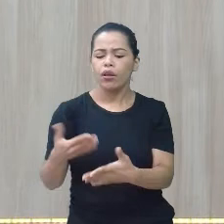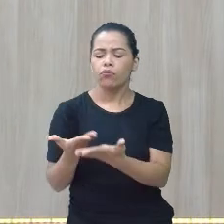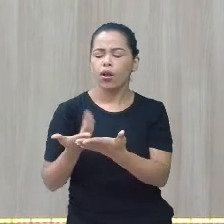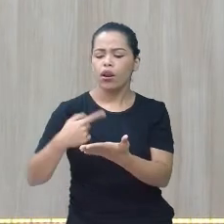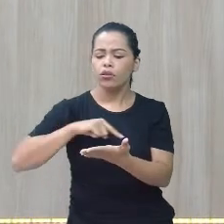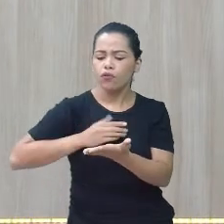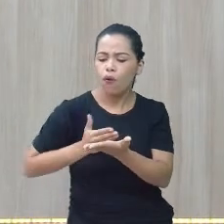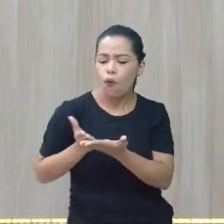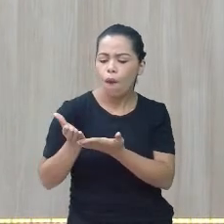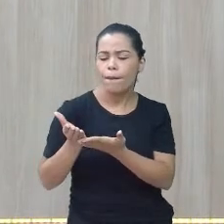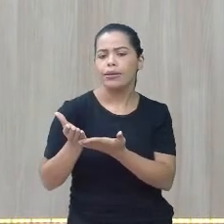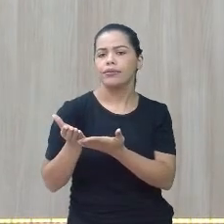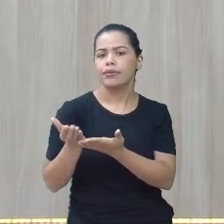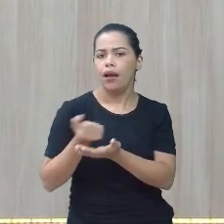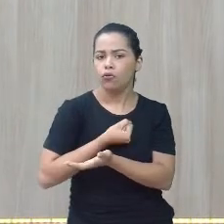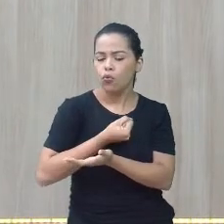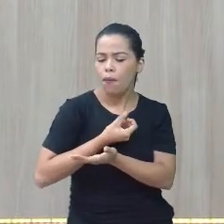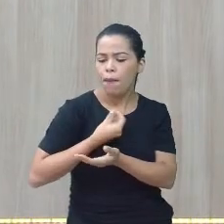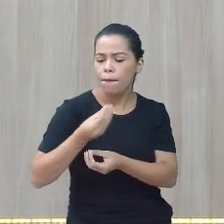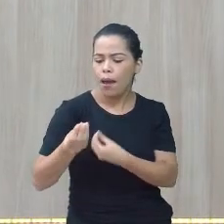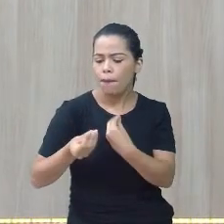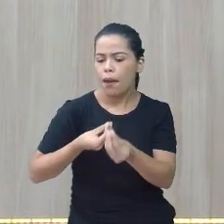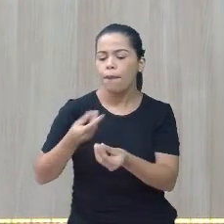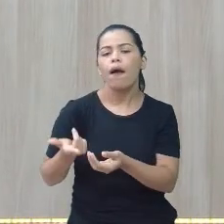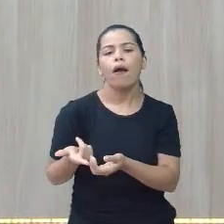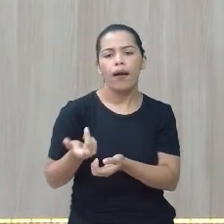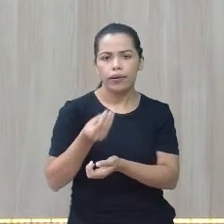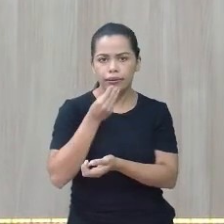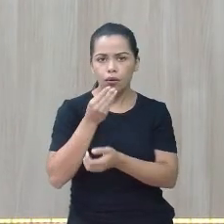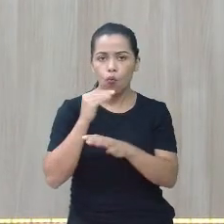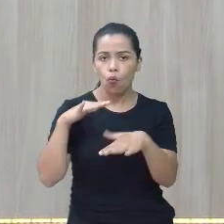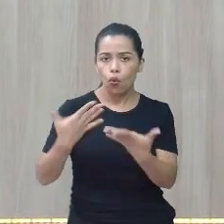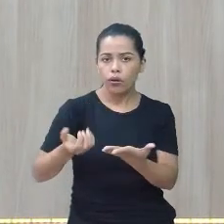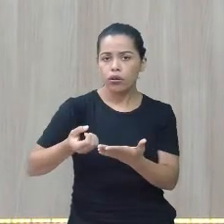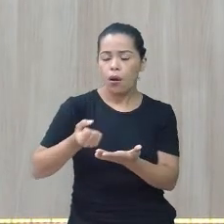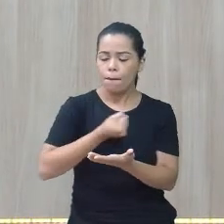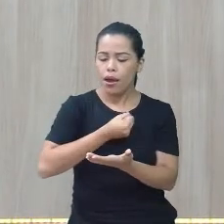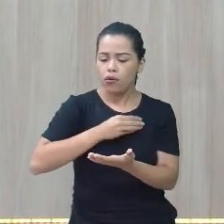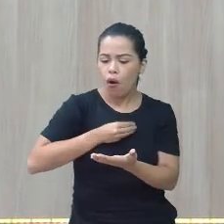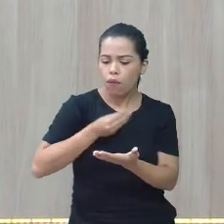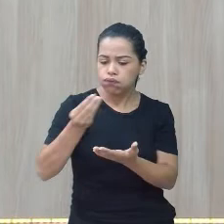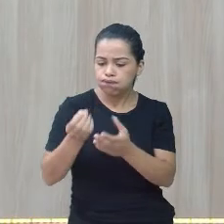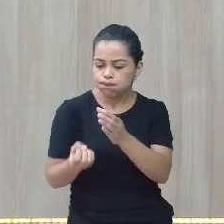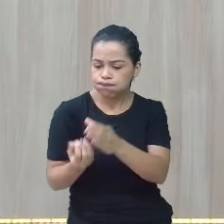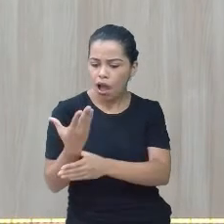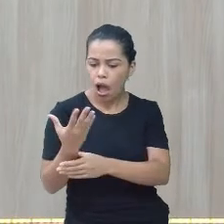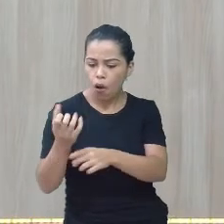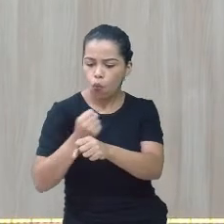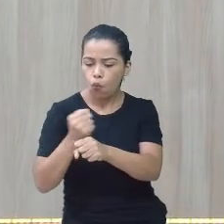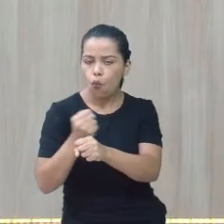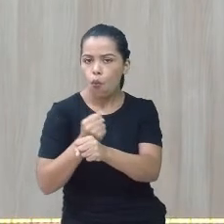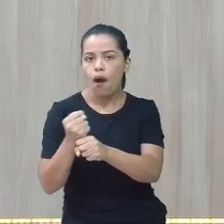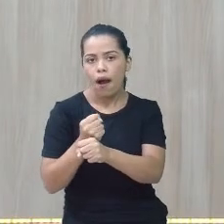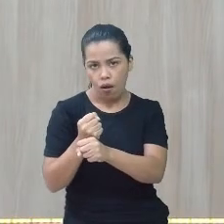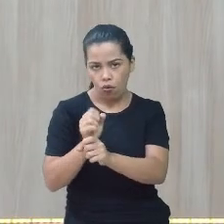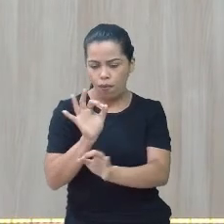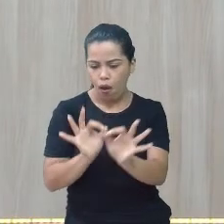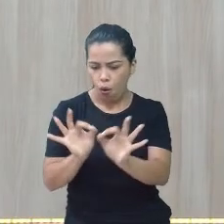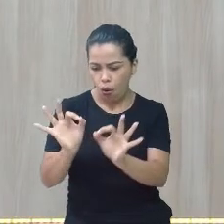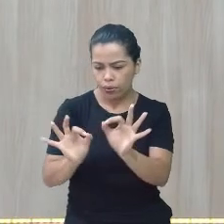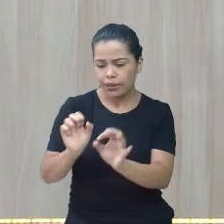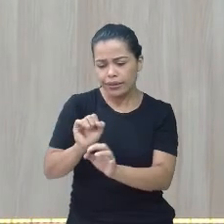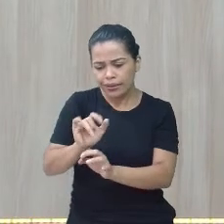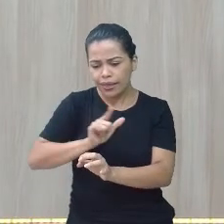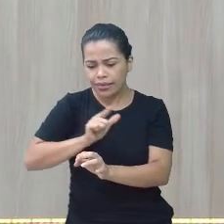vai começar a numerar essa chance. Quando a gente vai numerar essa chance, ou seja, vai criar um cálculo para estabelecer se